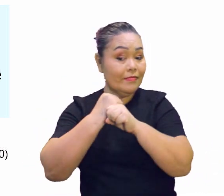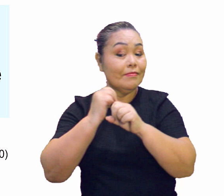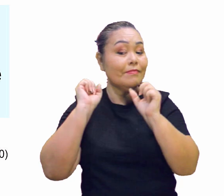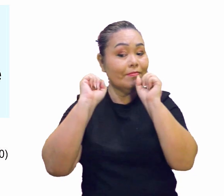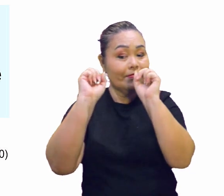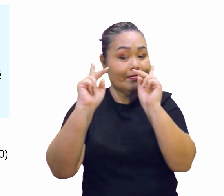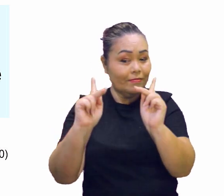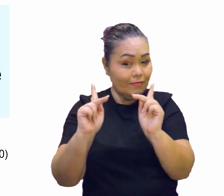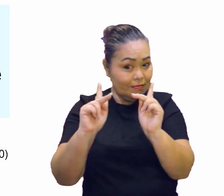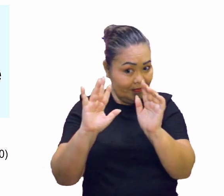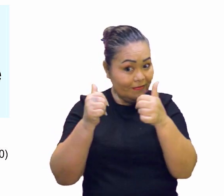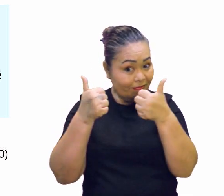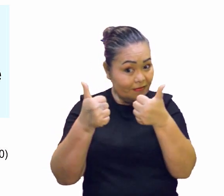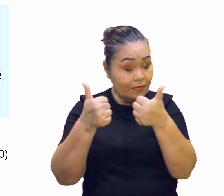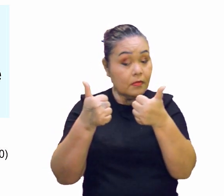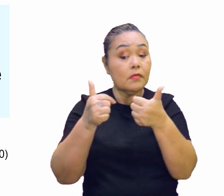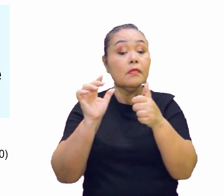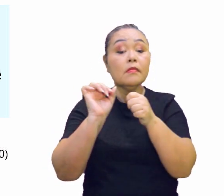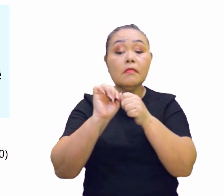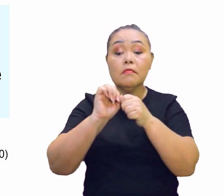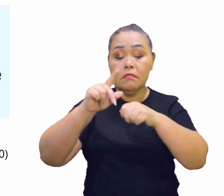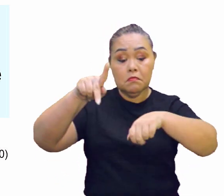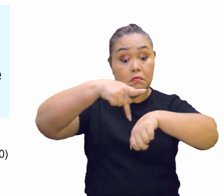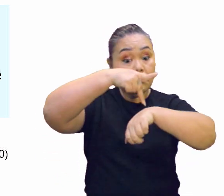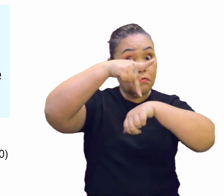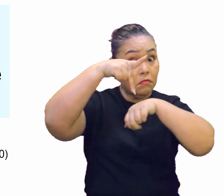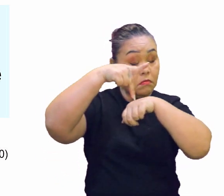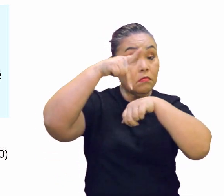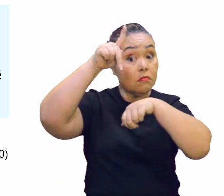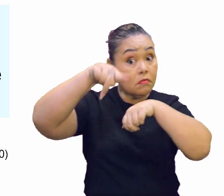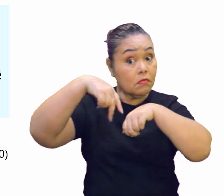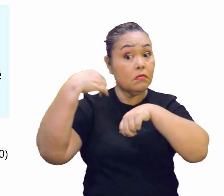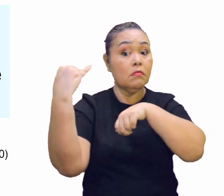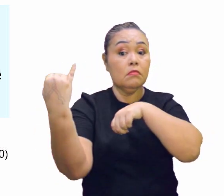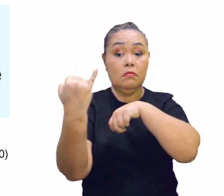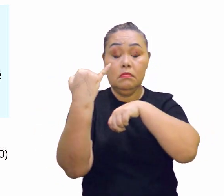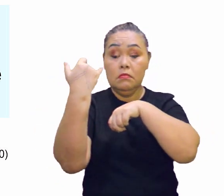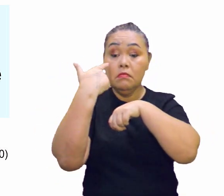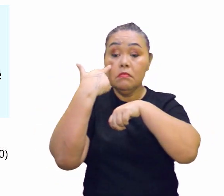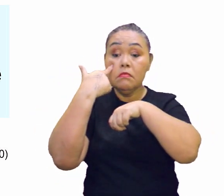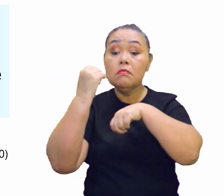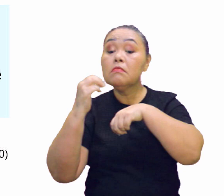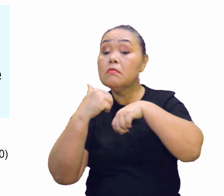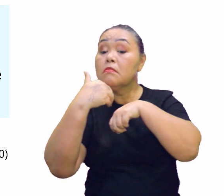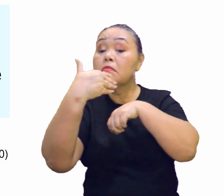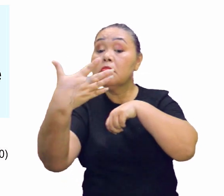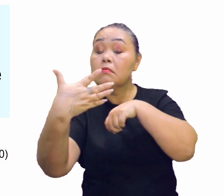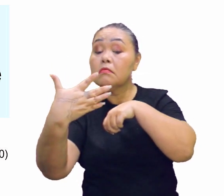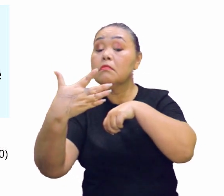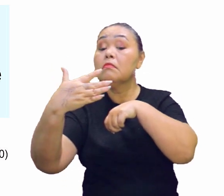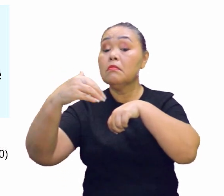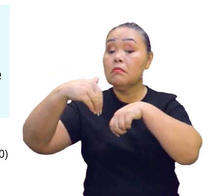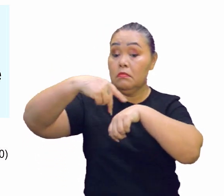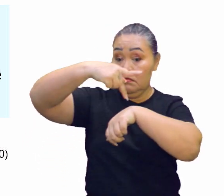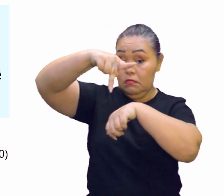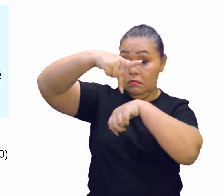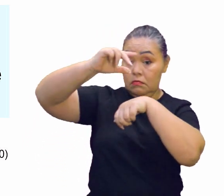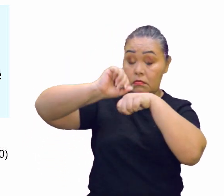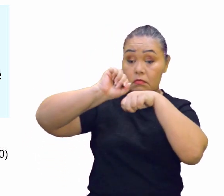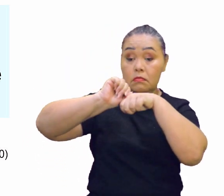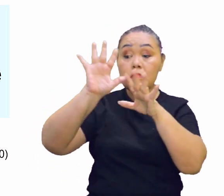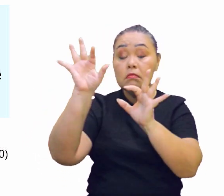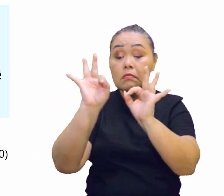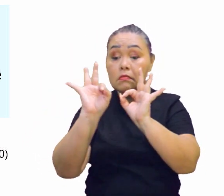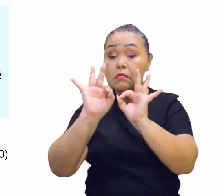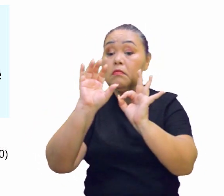vem desempenhando uma função de ator importante no cenário internacional, tanto que na Organização das